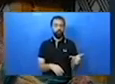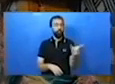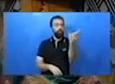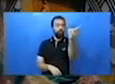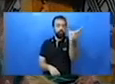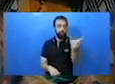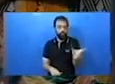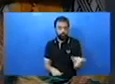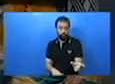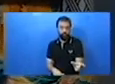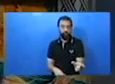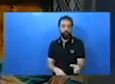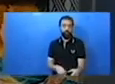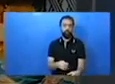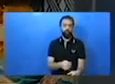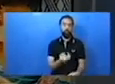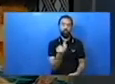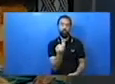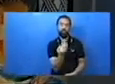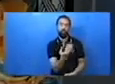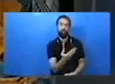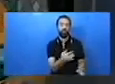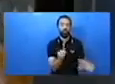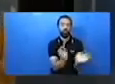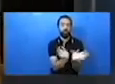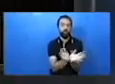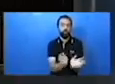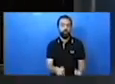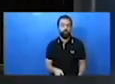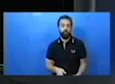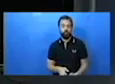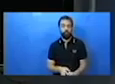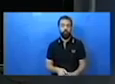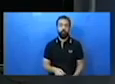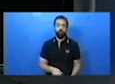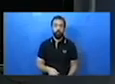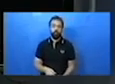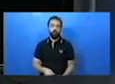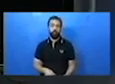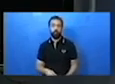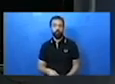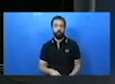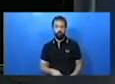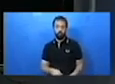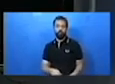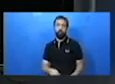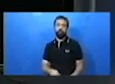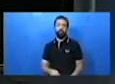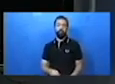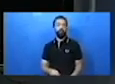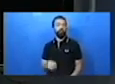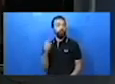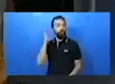que eu dividi aqui com 20 palitos. Vocês juntaram 24, vocês estão usando só 20 nessa primeira